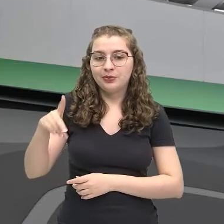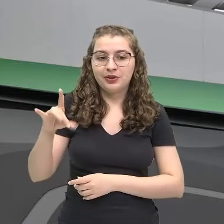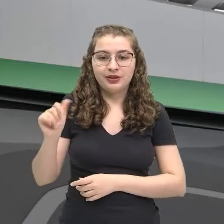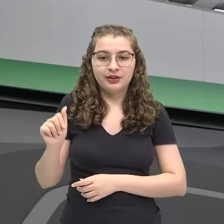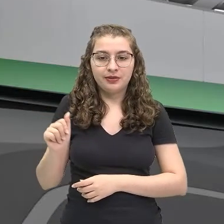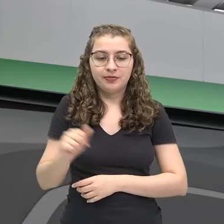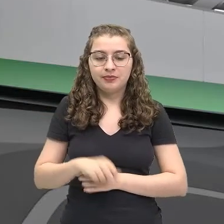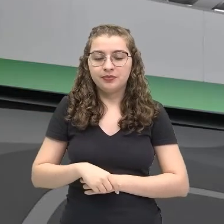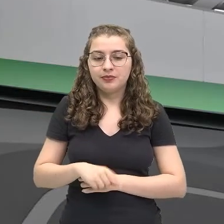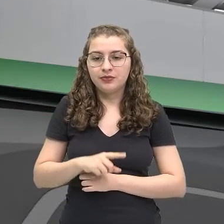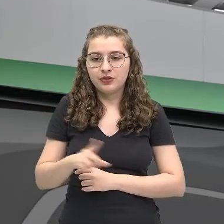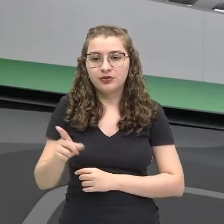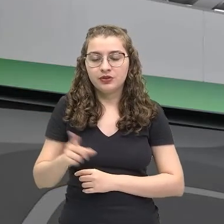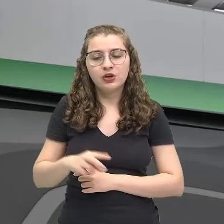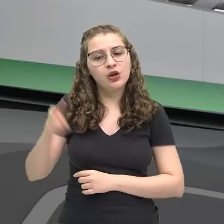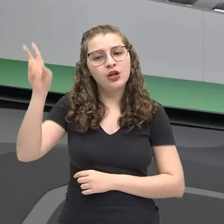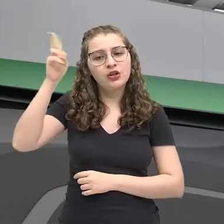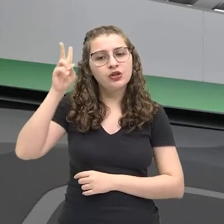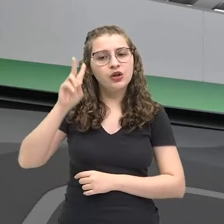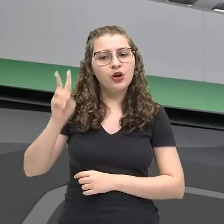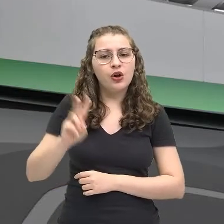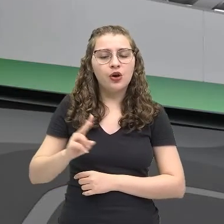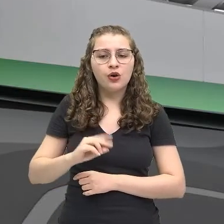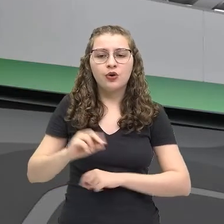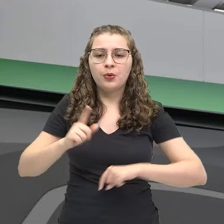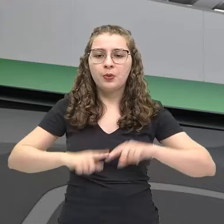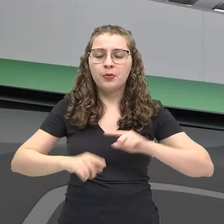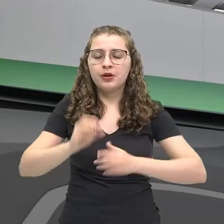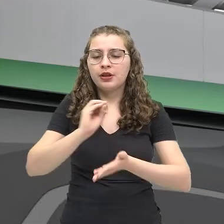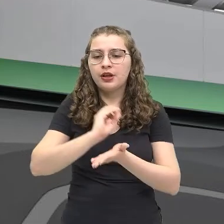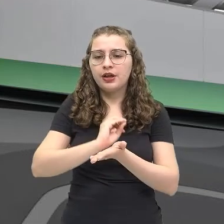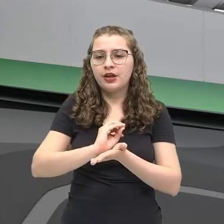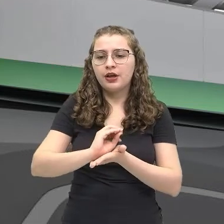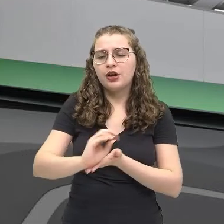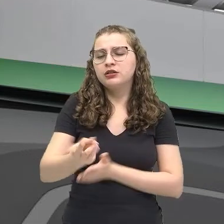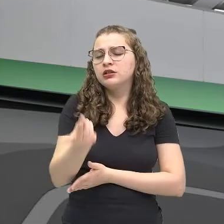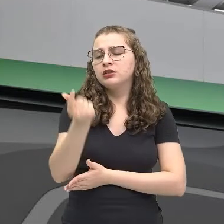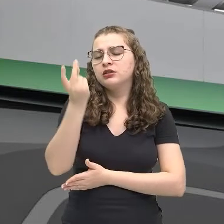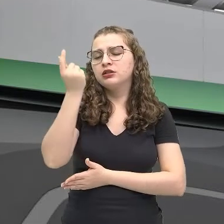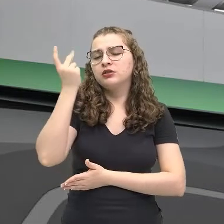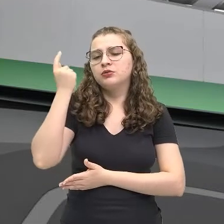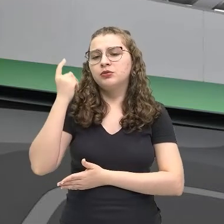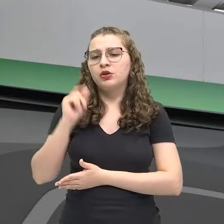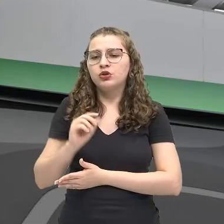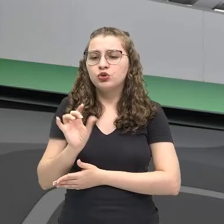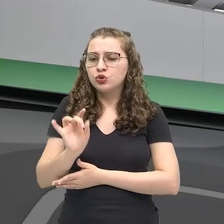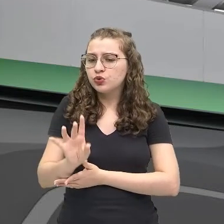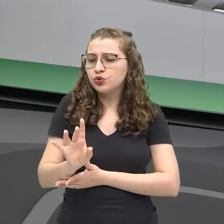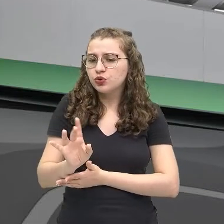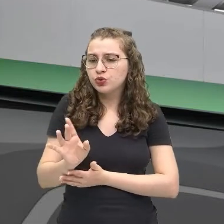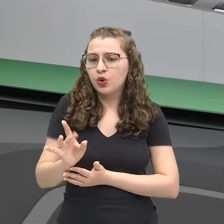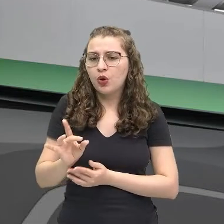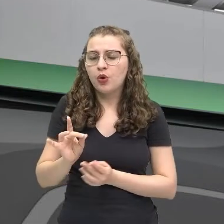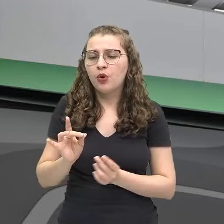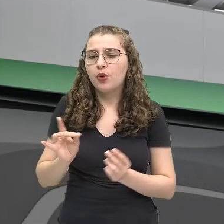já ouviram falar da história dos compostos orgânicos, que antes achavam que era feita somente